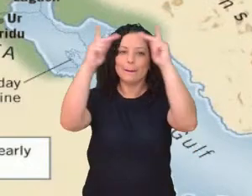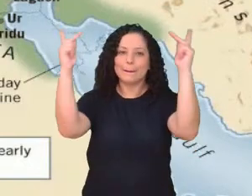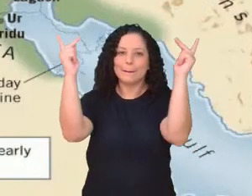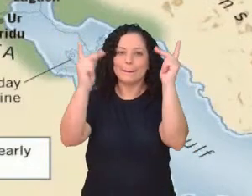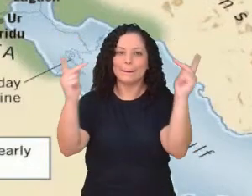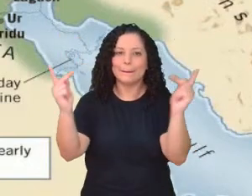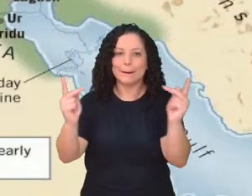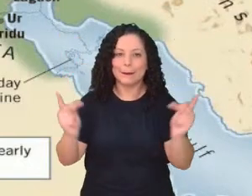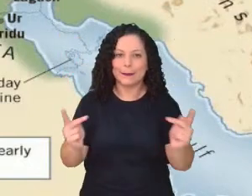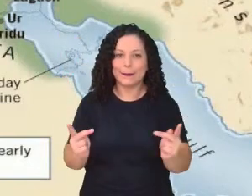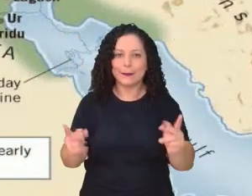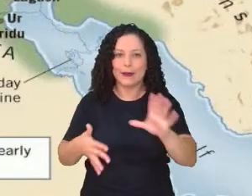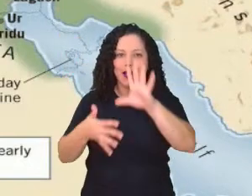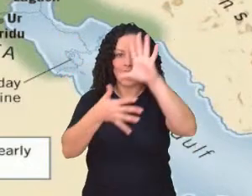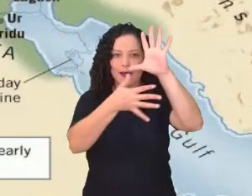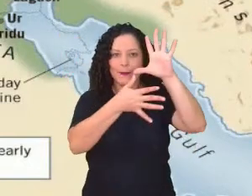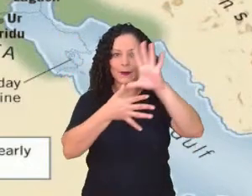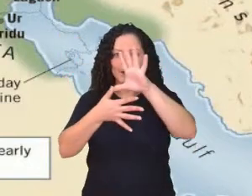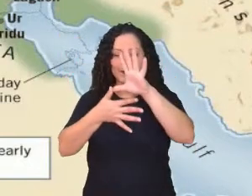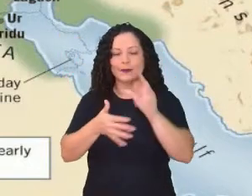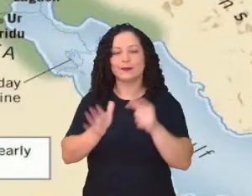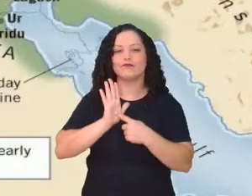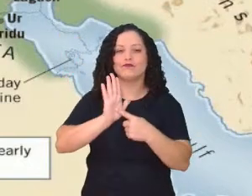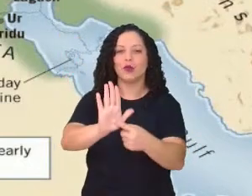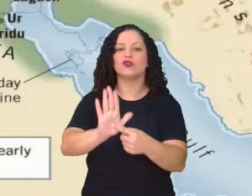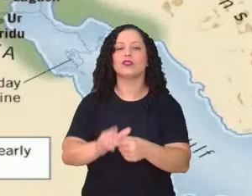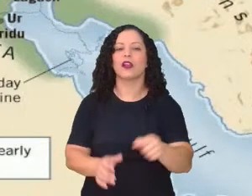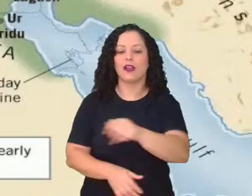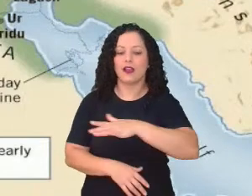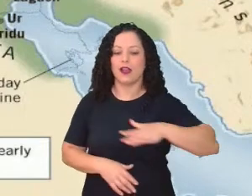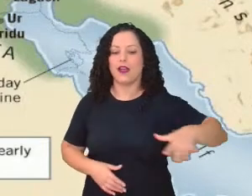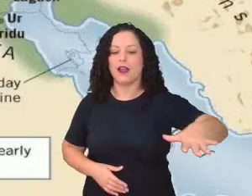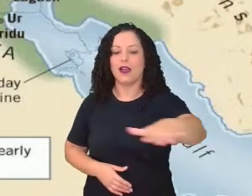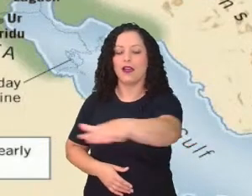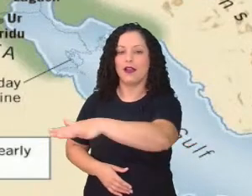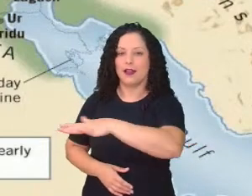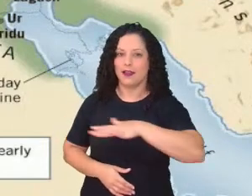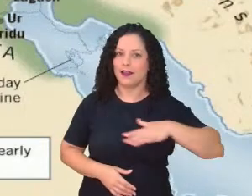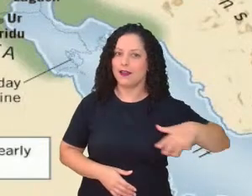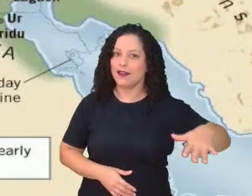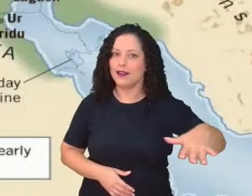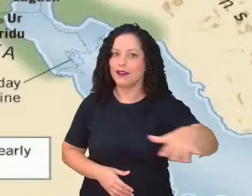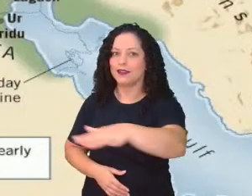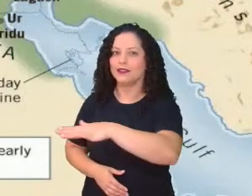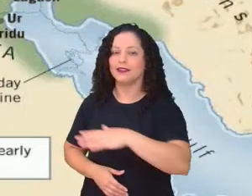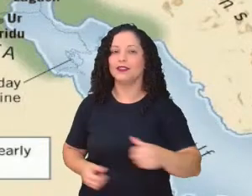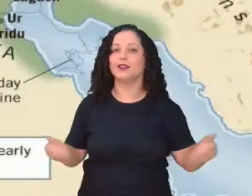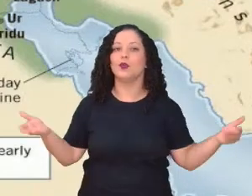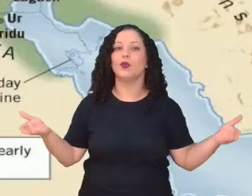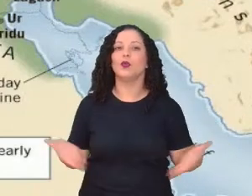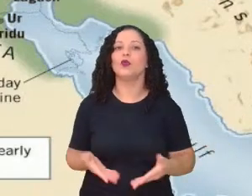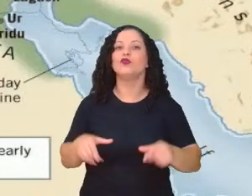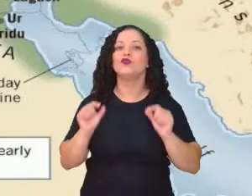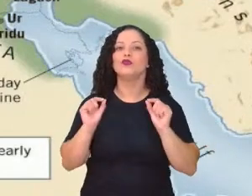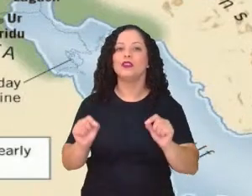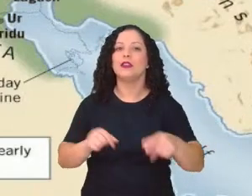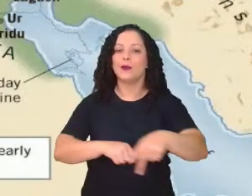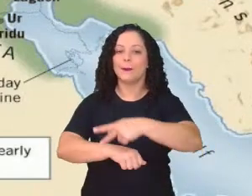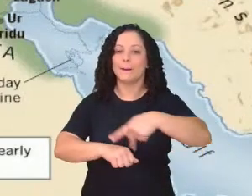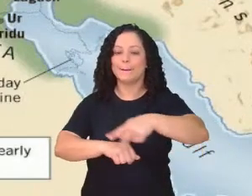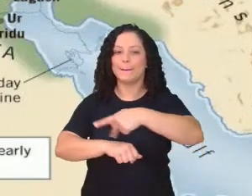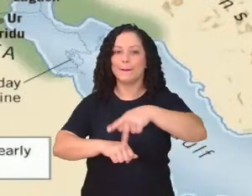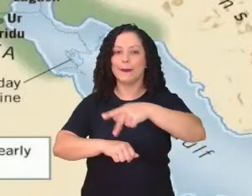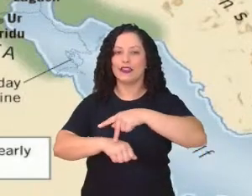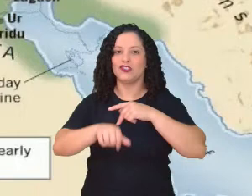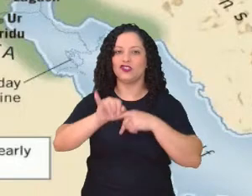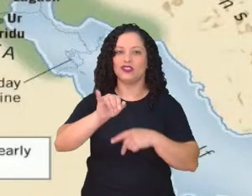o território que corresponde ao que hoje a gente conhece como o país do Iraque,